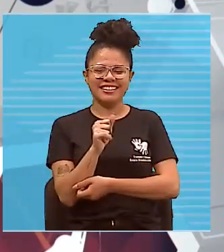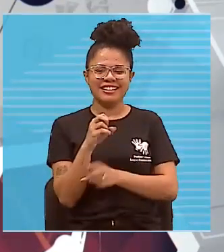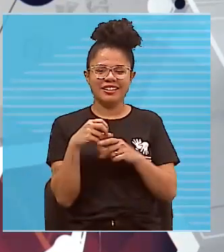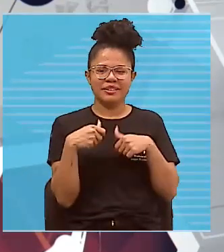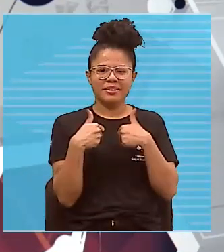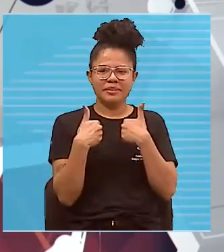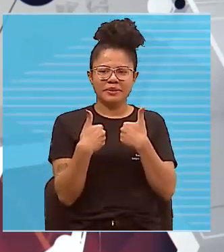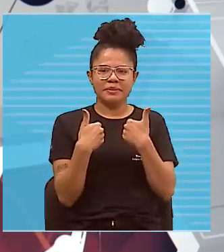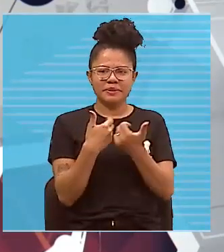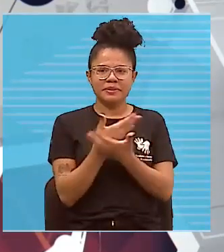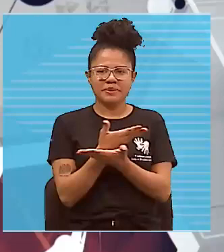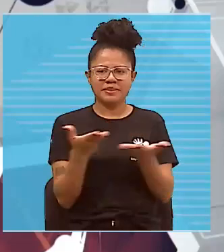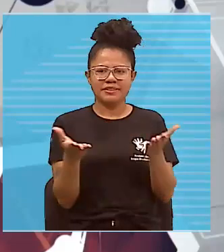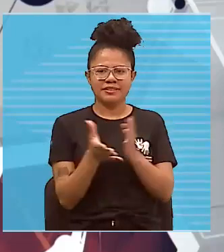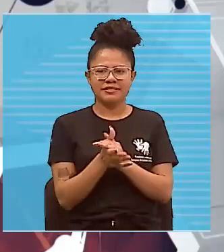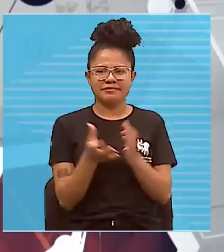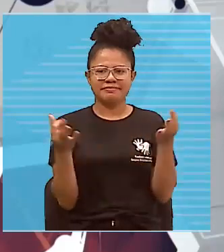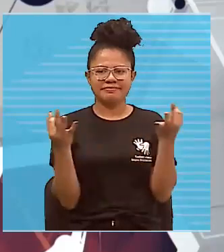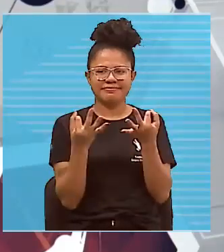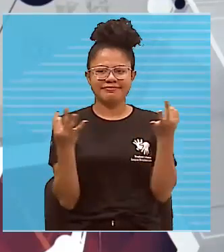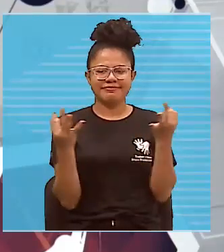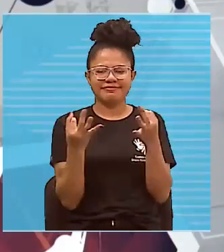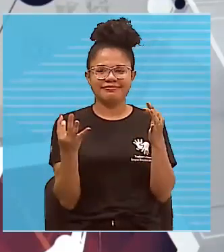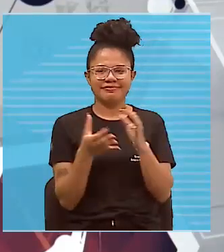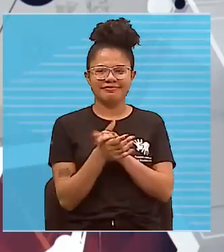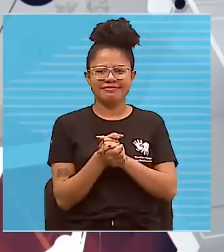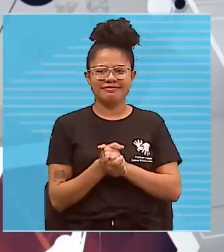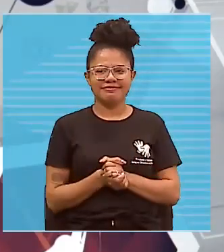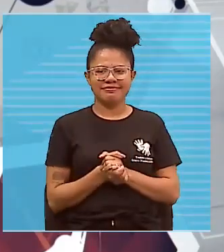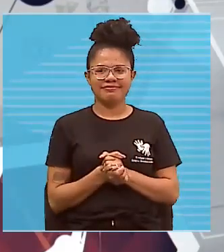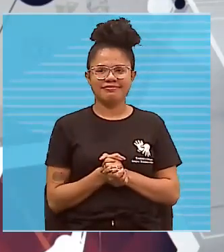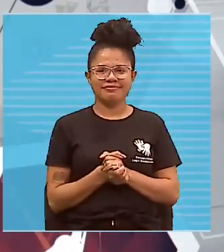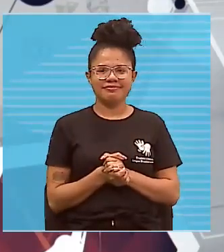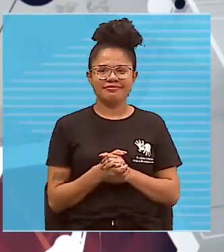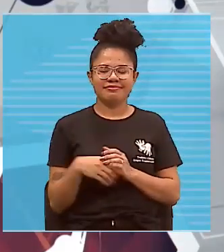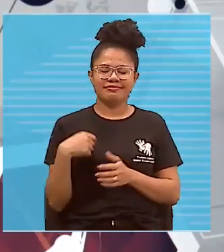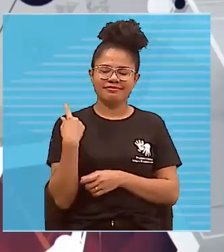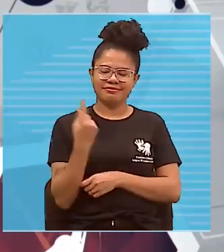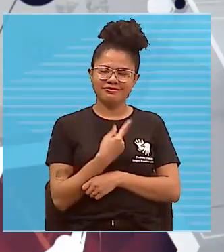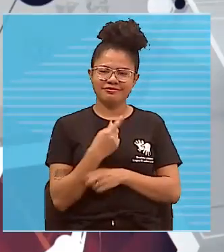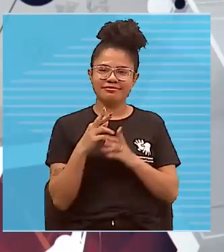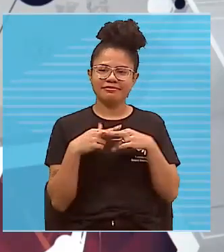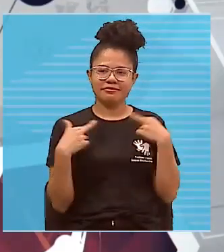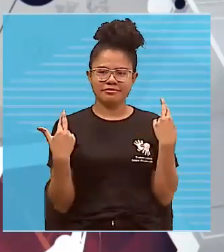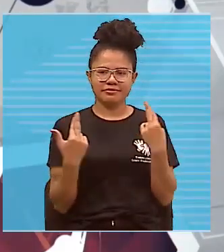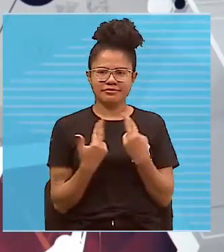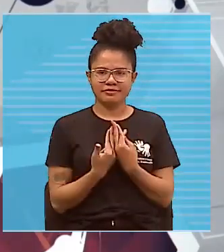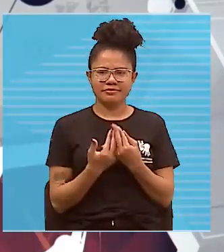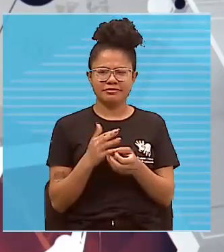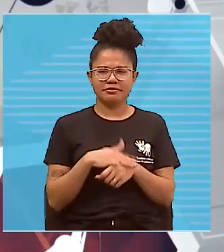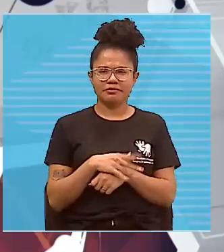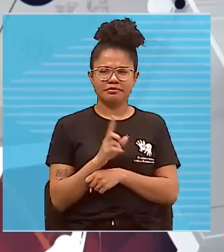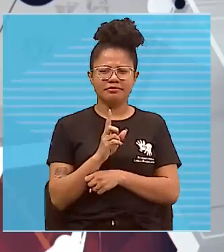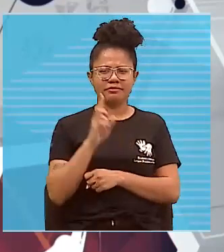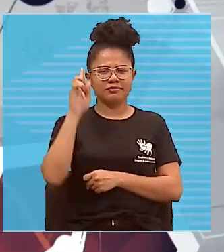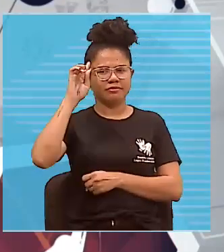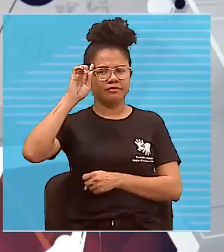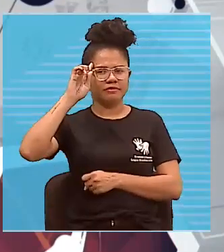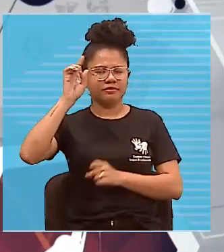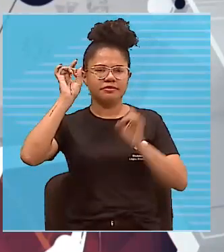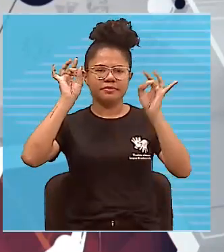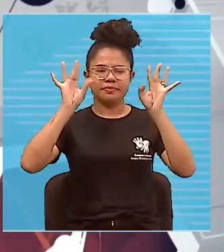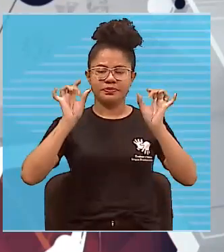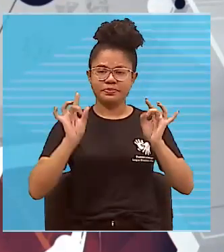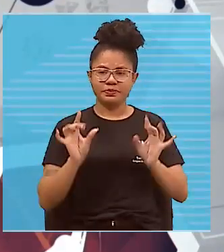junto já aí na nossa aula. Coisa boa, menino! Todo mundo aqui, ó, prestes a um dia especial, porque eu vou